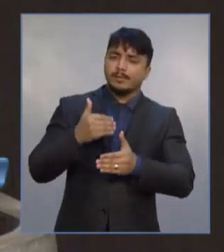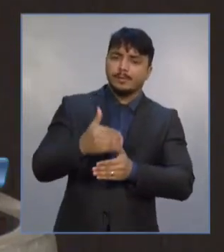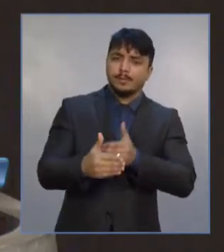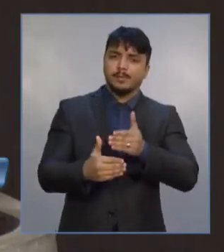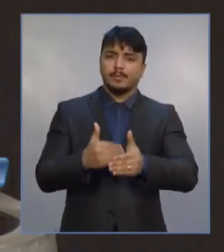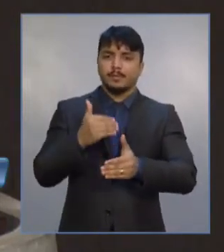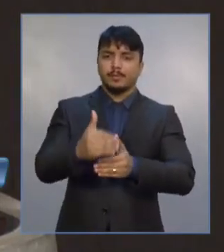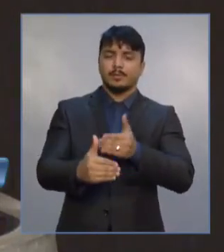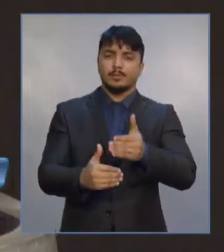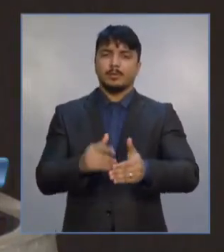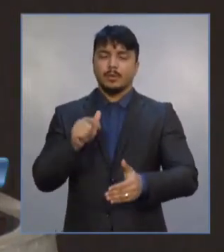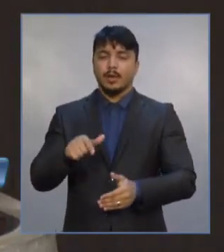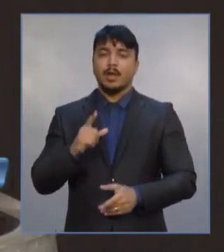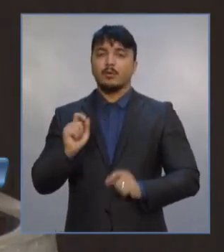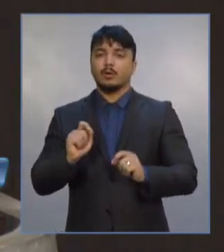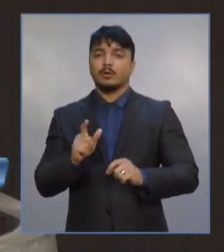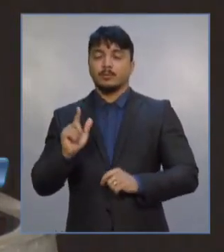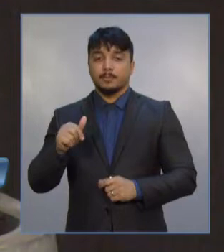foi